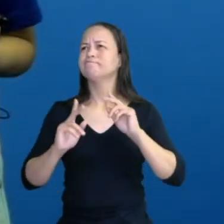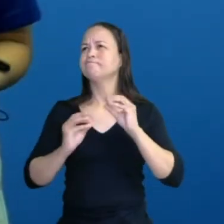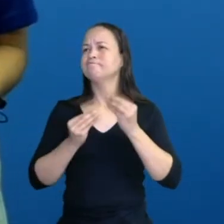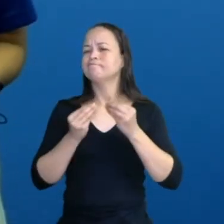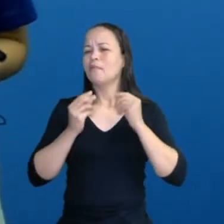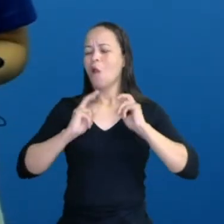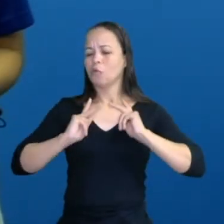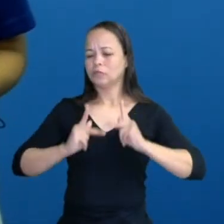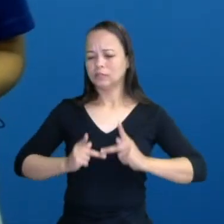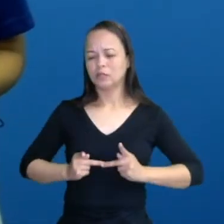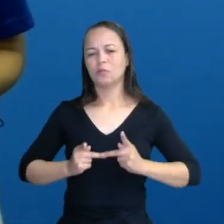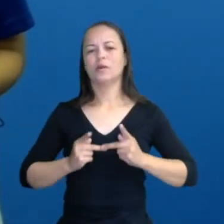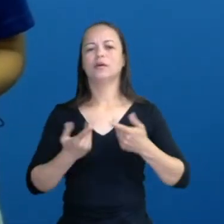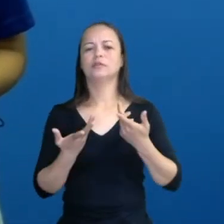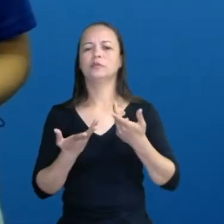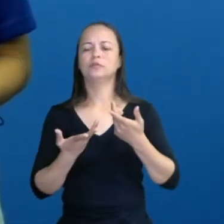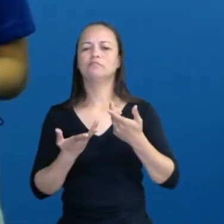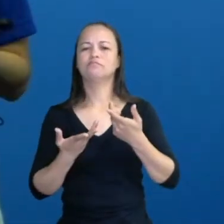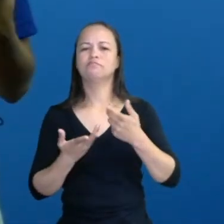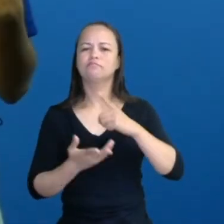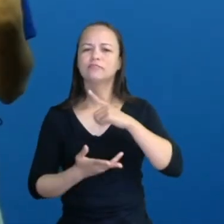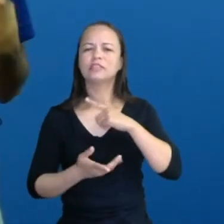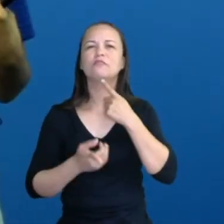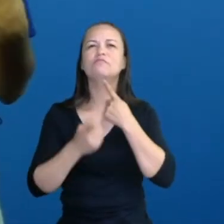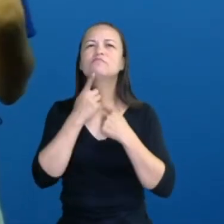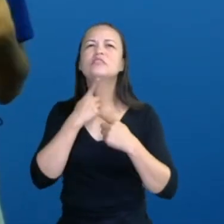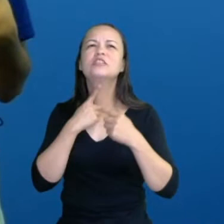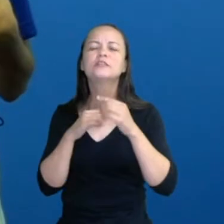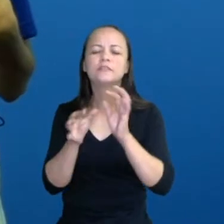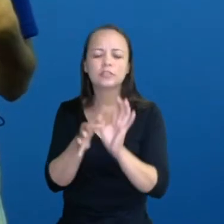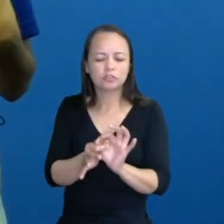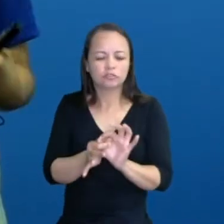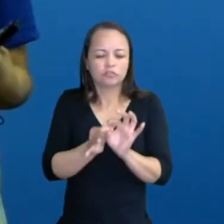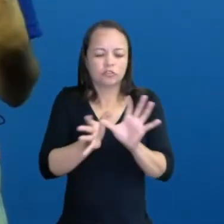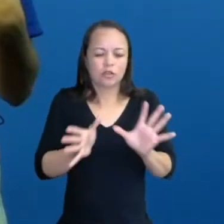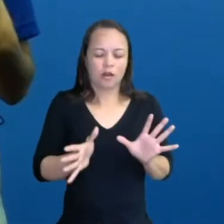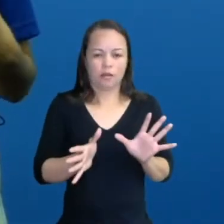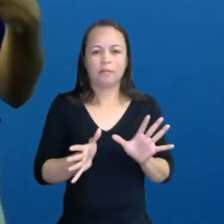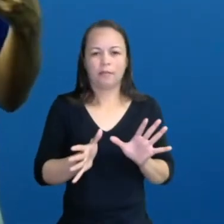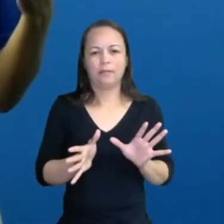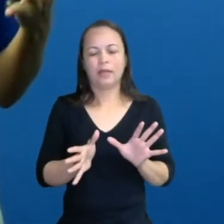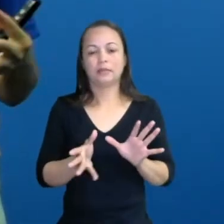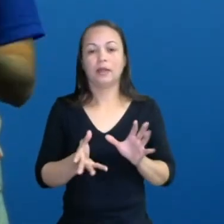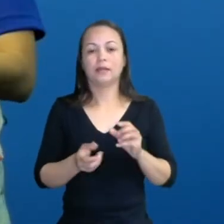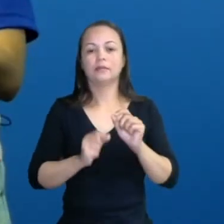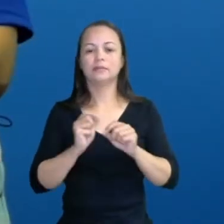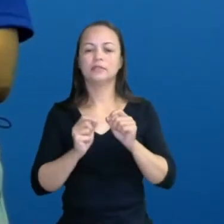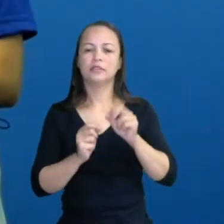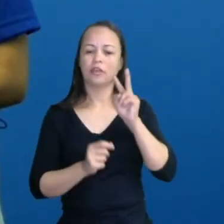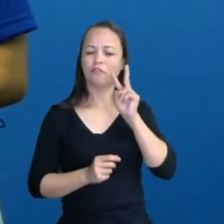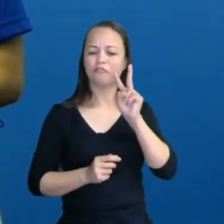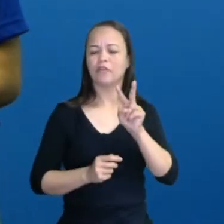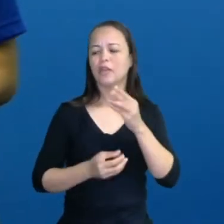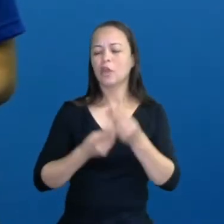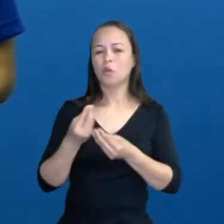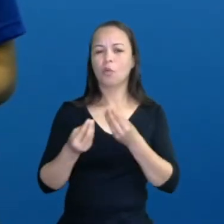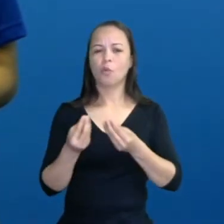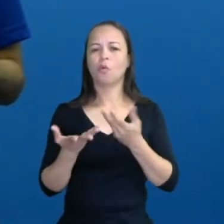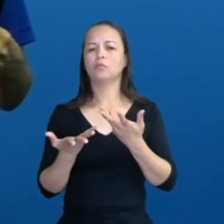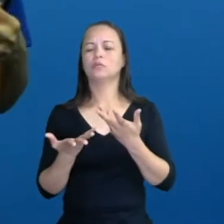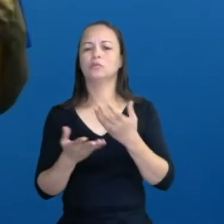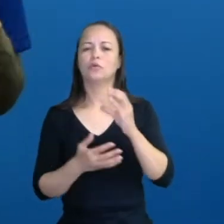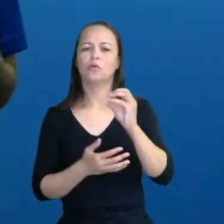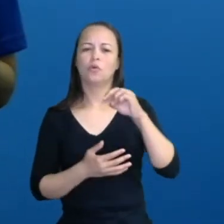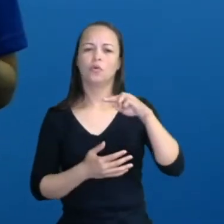um desejo de liberdade. E essa liberdade que ele vê muitas vezes